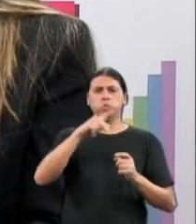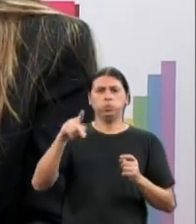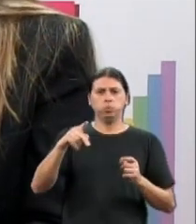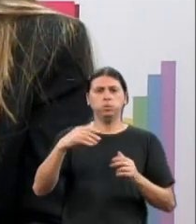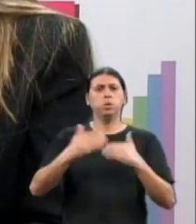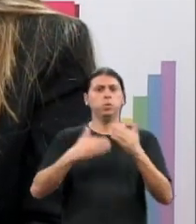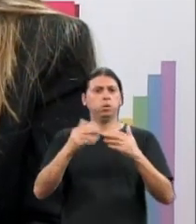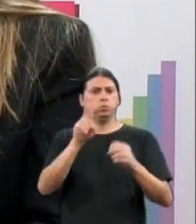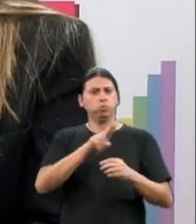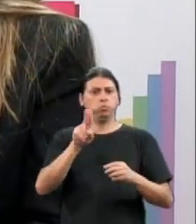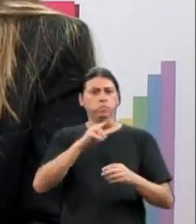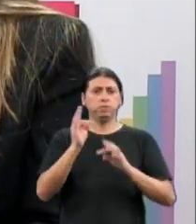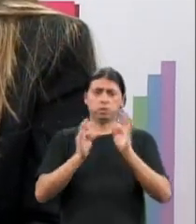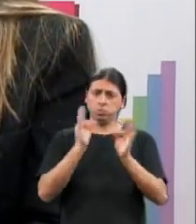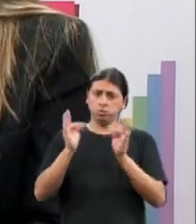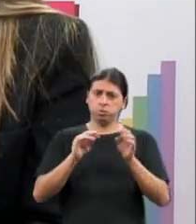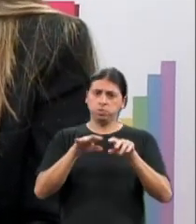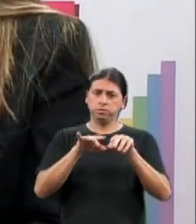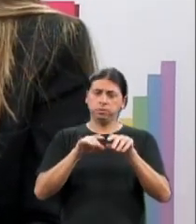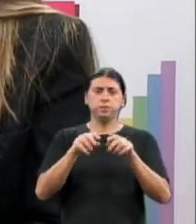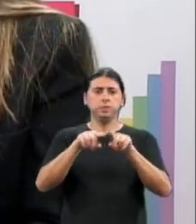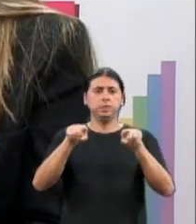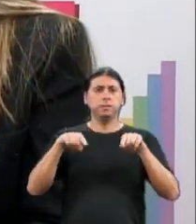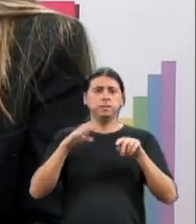se utiliza da tecnologia,